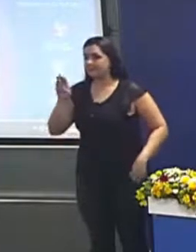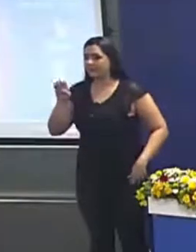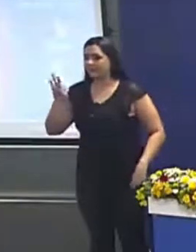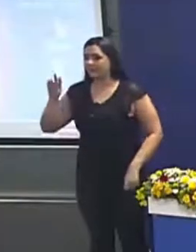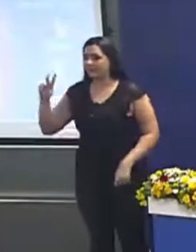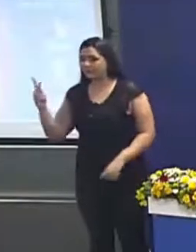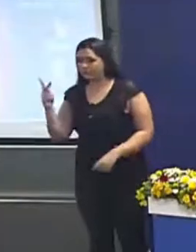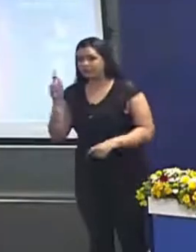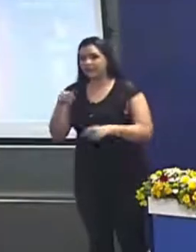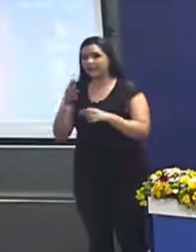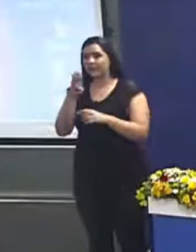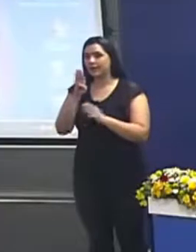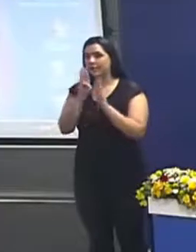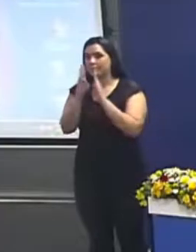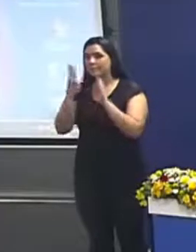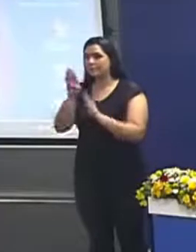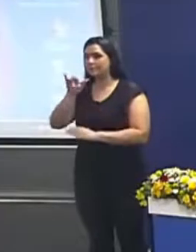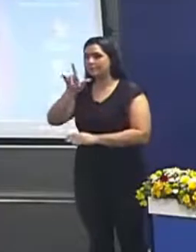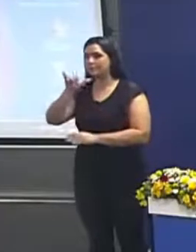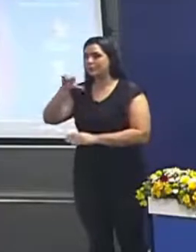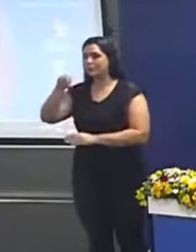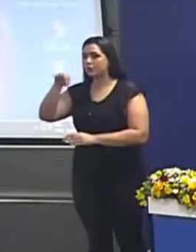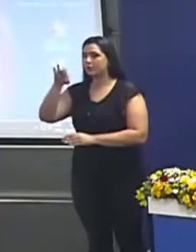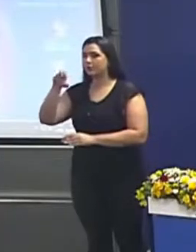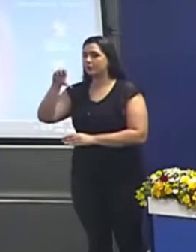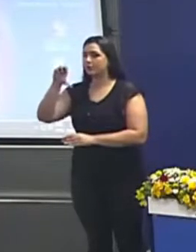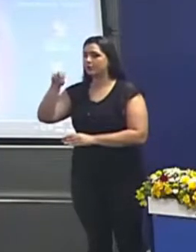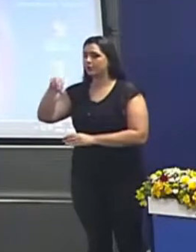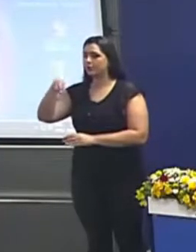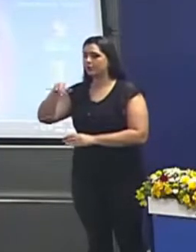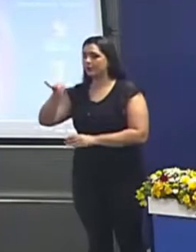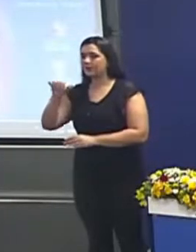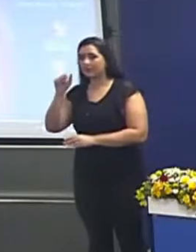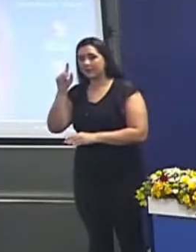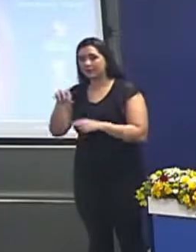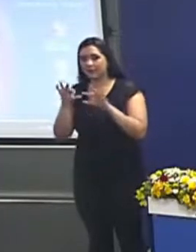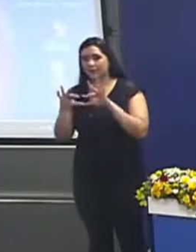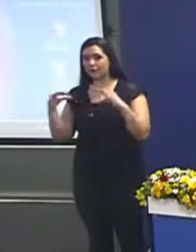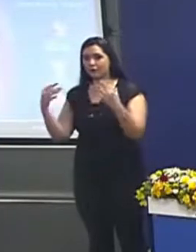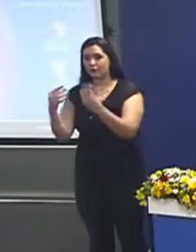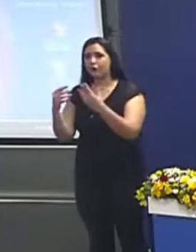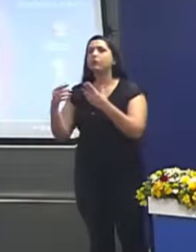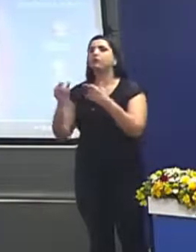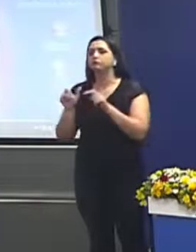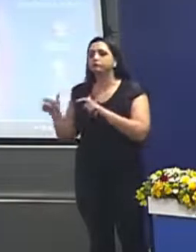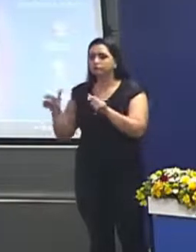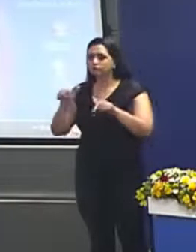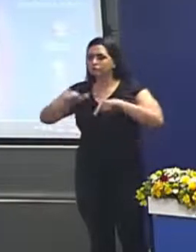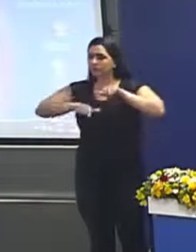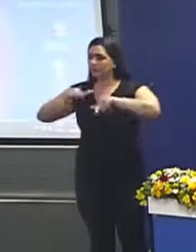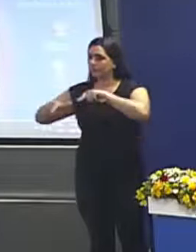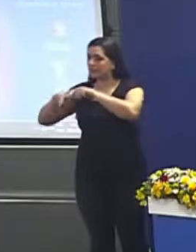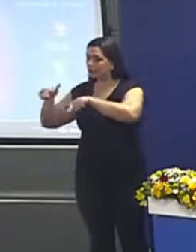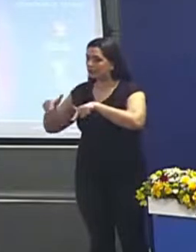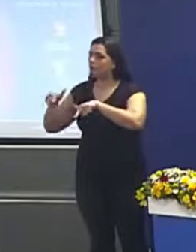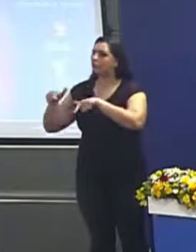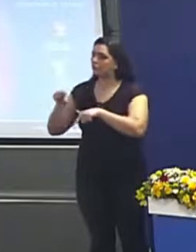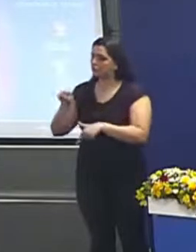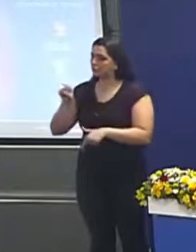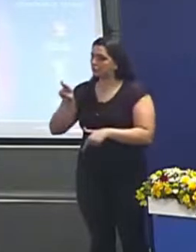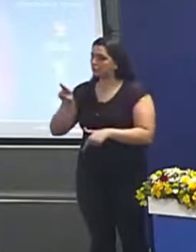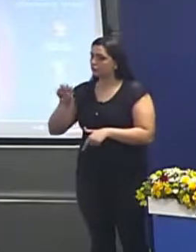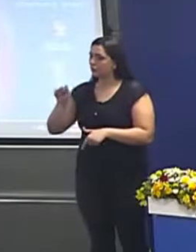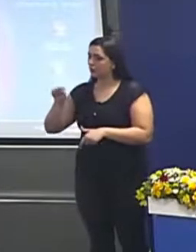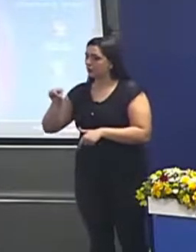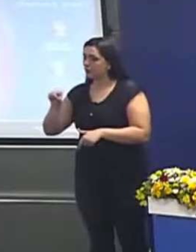de Biblioteconomia. Flávia Maria Reis, do Fórum Estadual de Trabalhadores e Trabalhadoras do SUAS de São